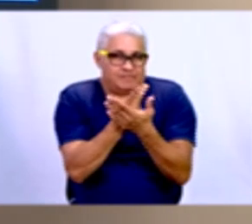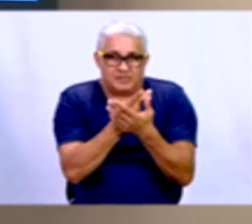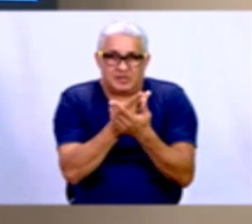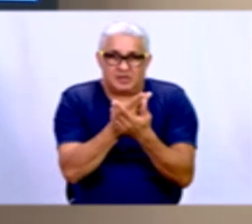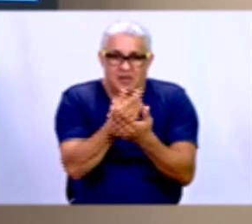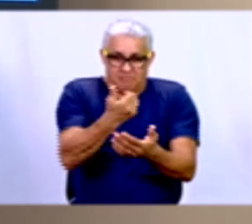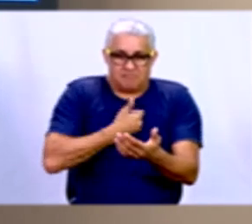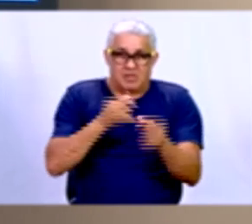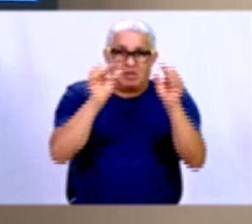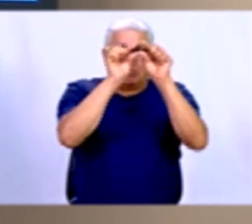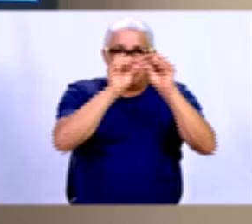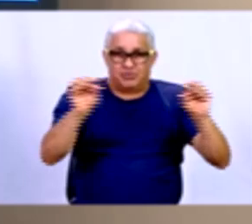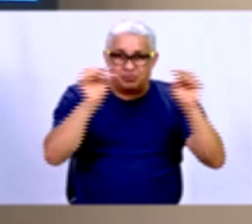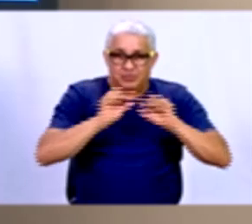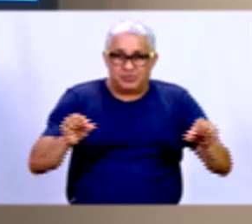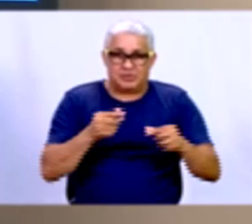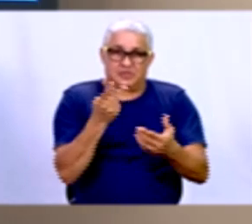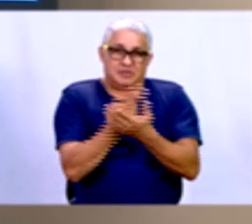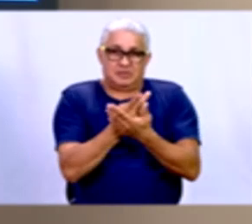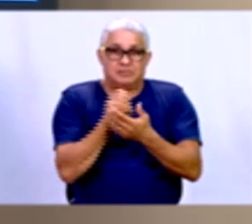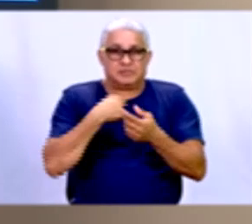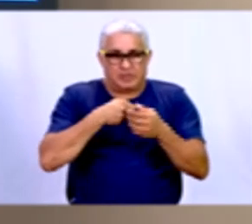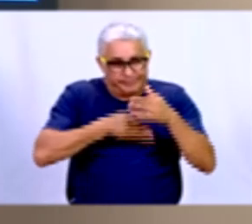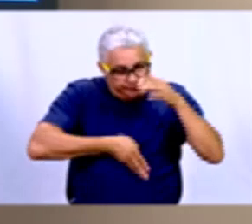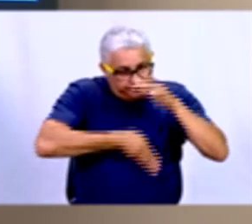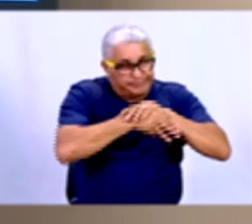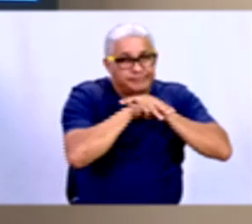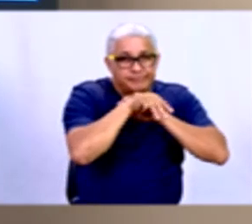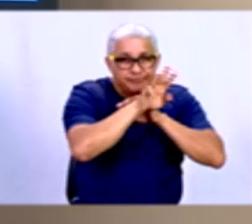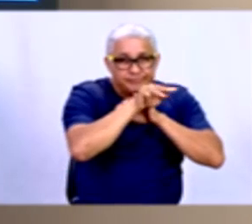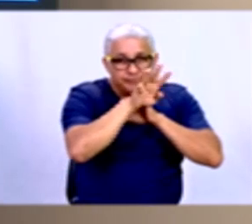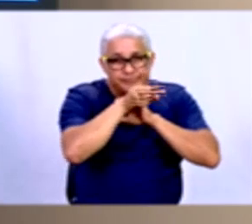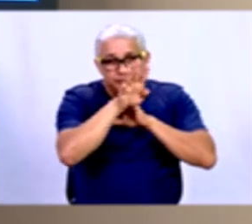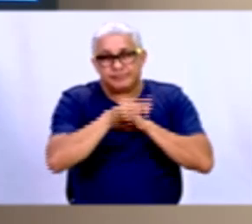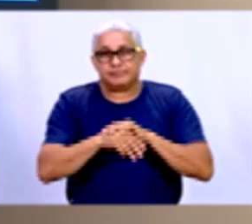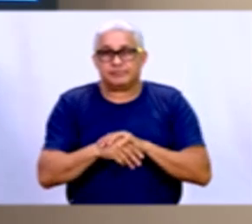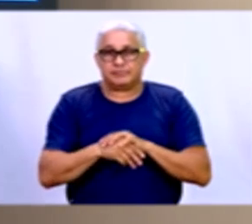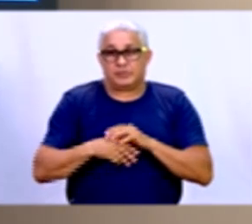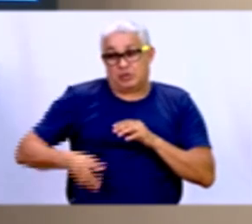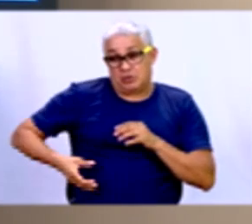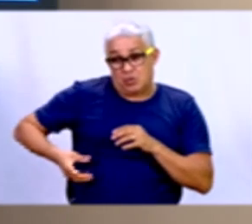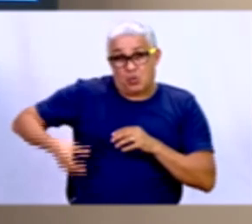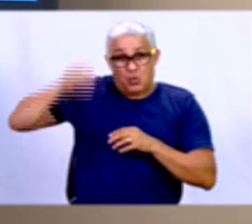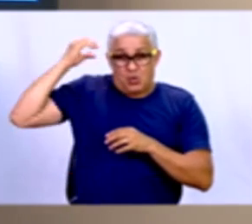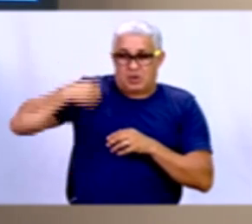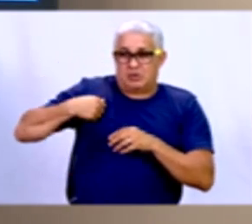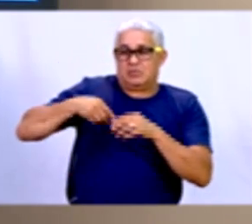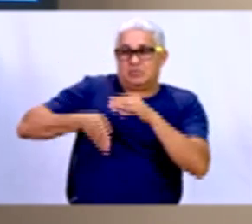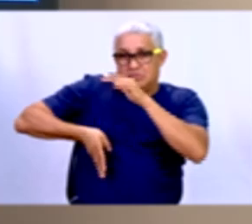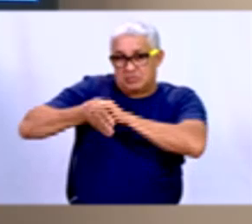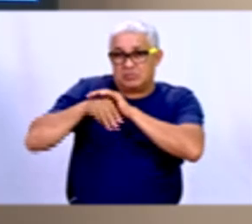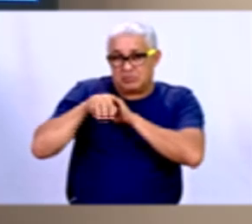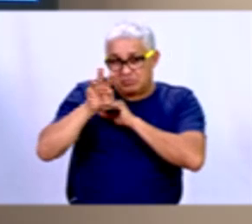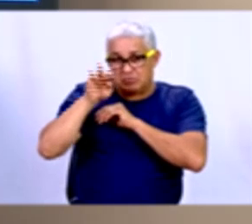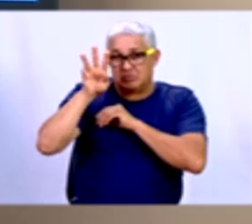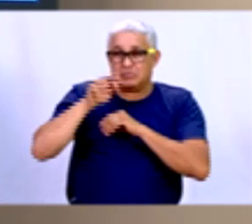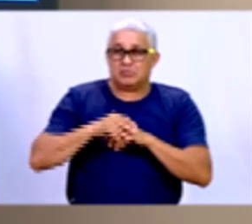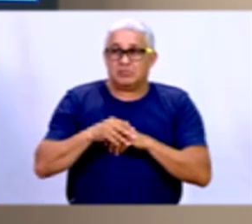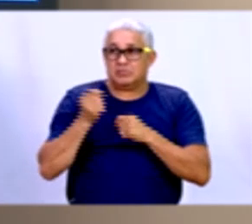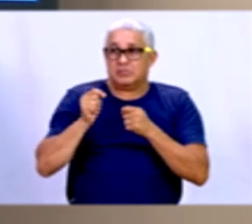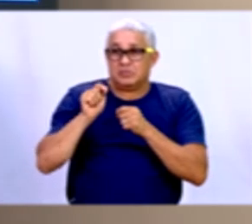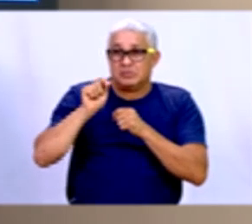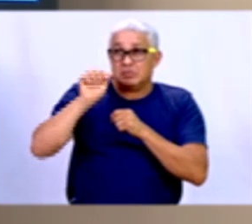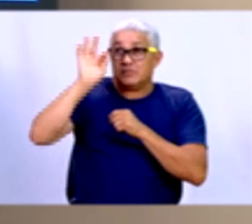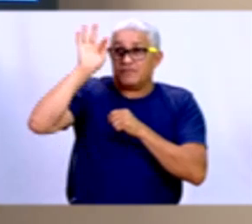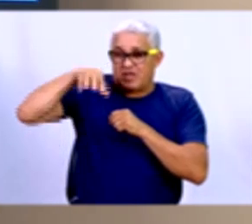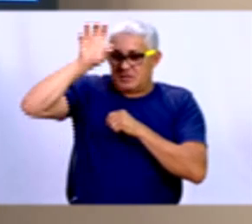que eu tentei. Então eu tinha que entrar no site, né, e eu estava com o smartphone, eu entrava no site, tinha que ir lá no